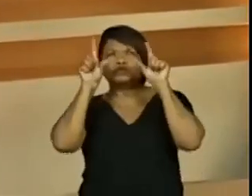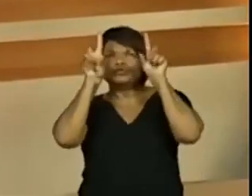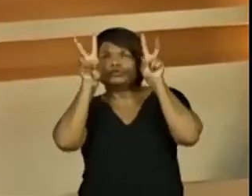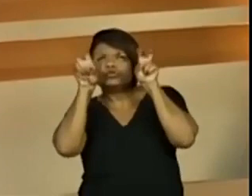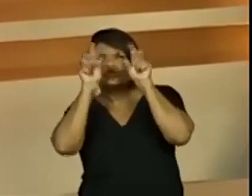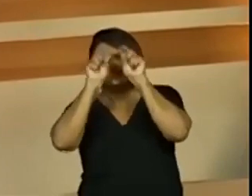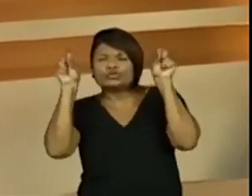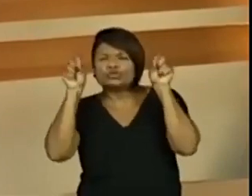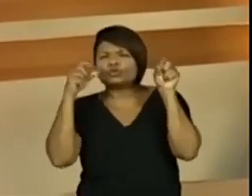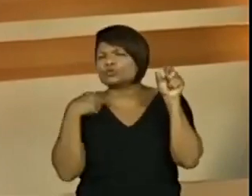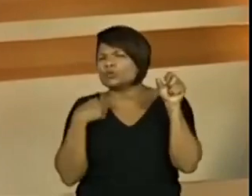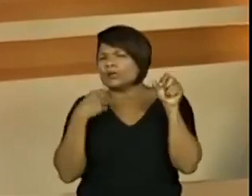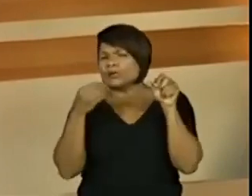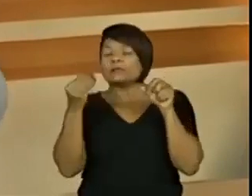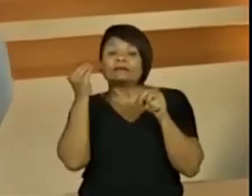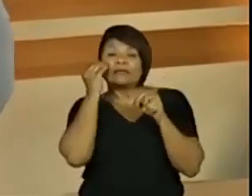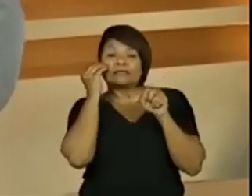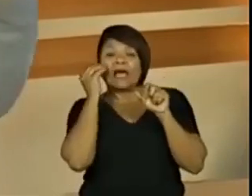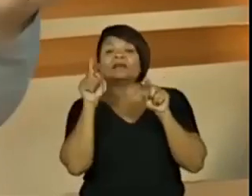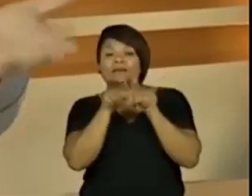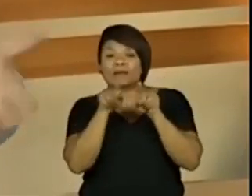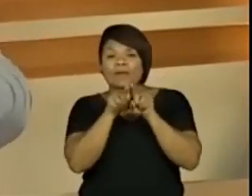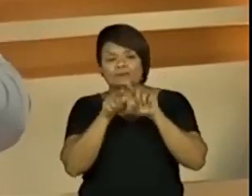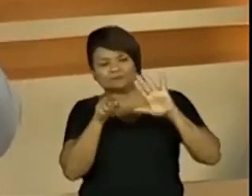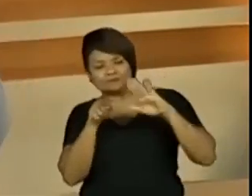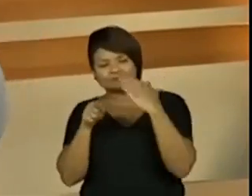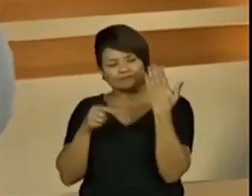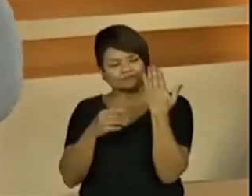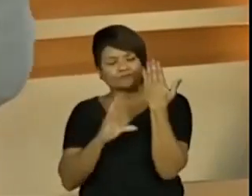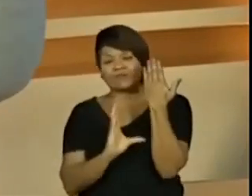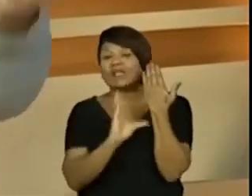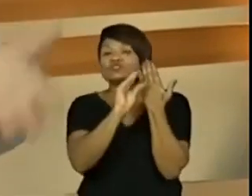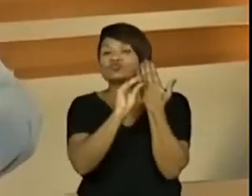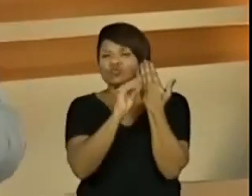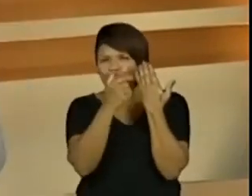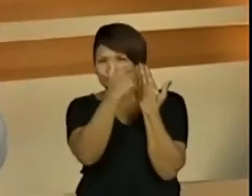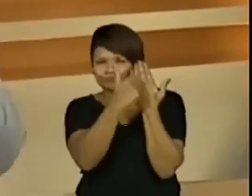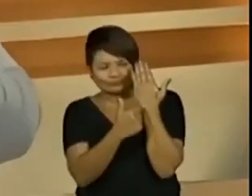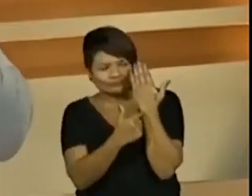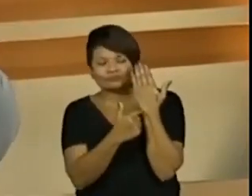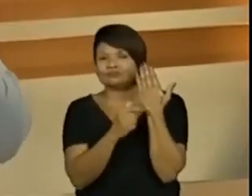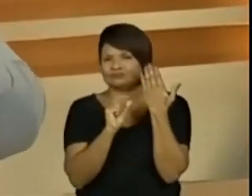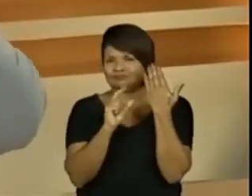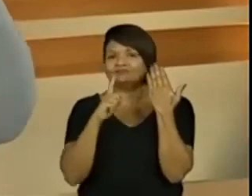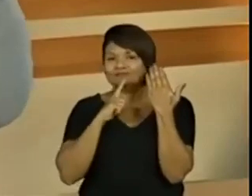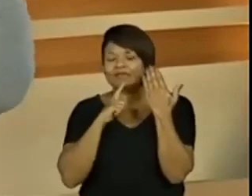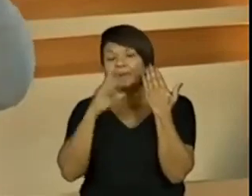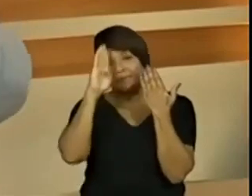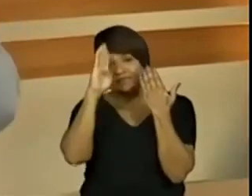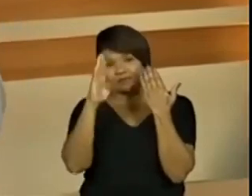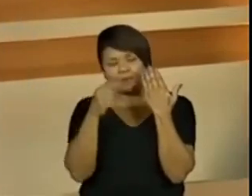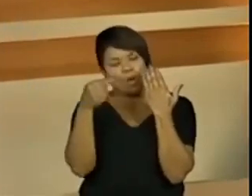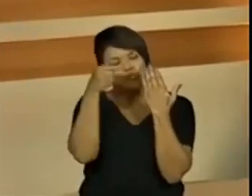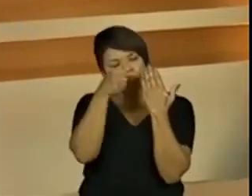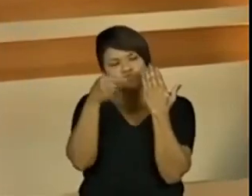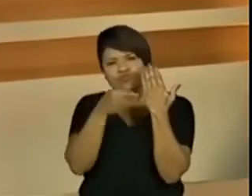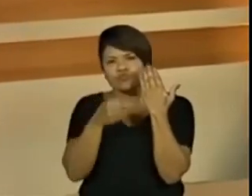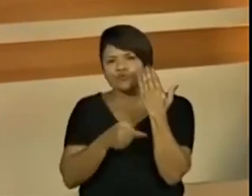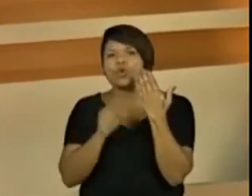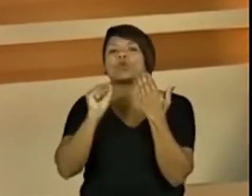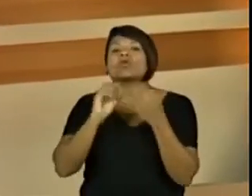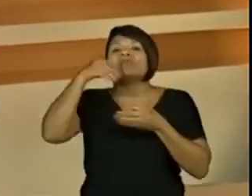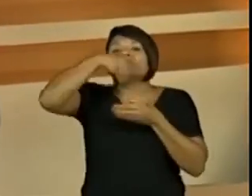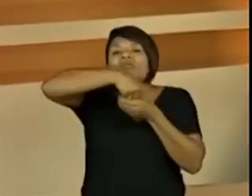se passa. Também a sinopse já também é um resumo, identifica uma série de situações e do que se está